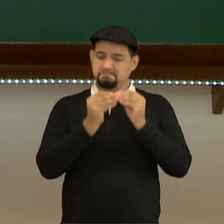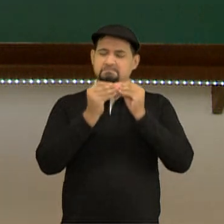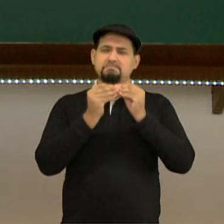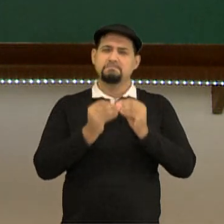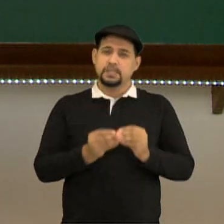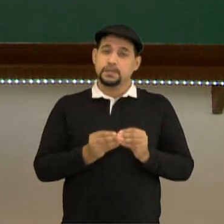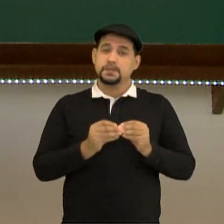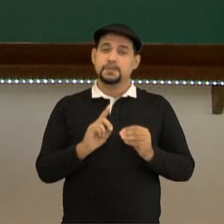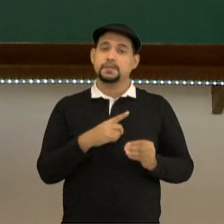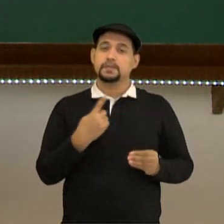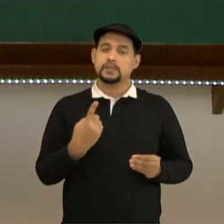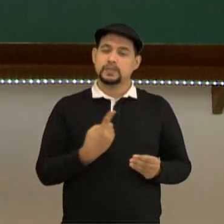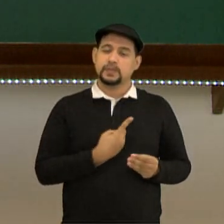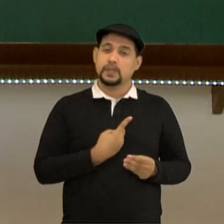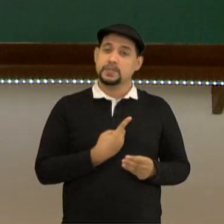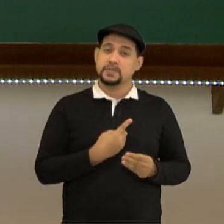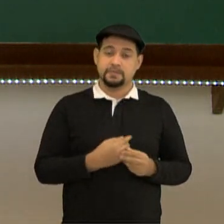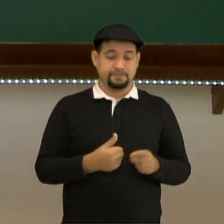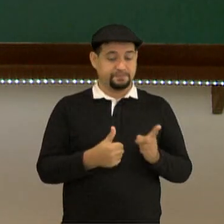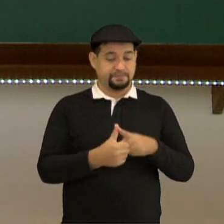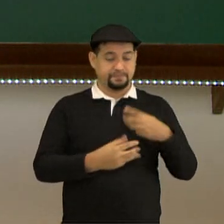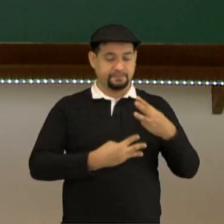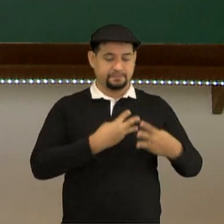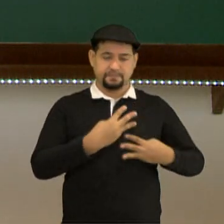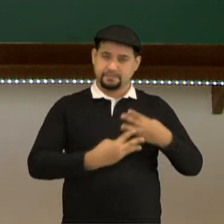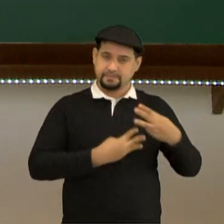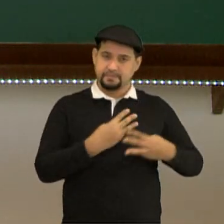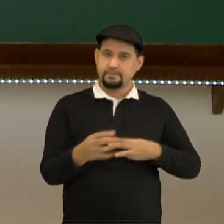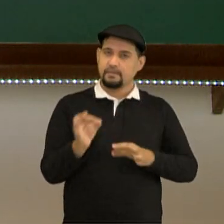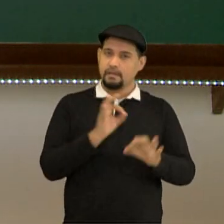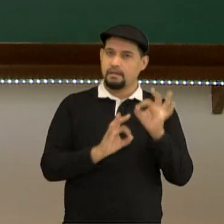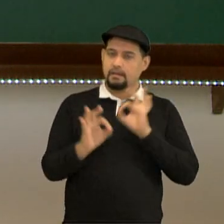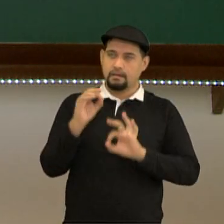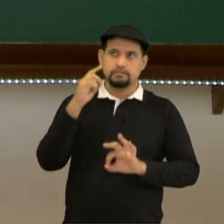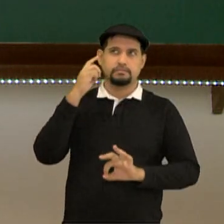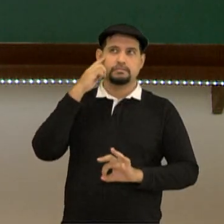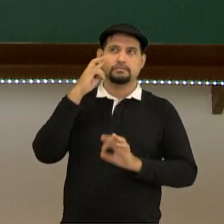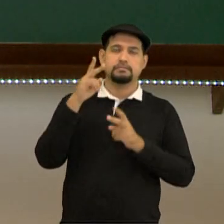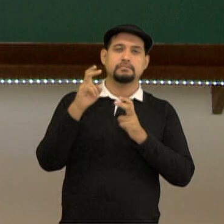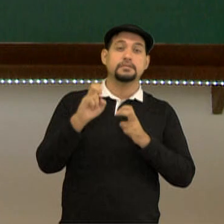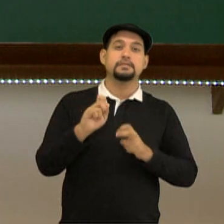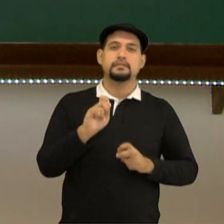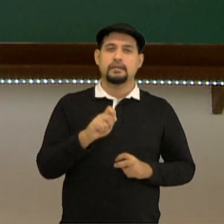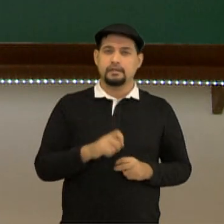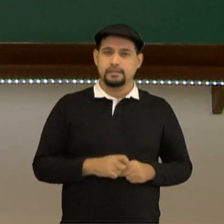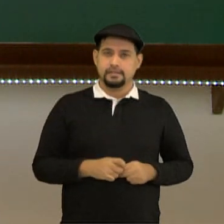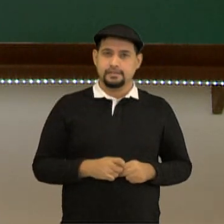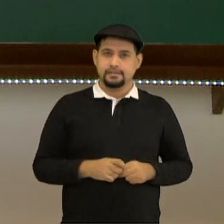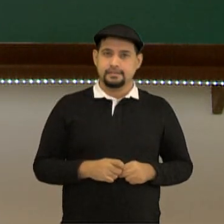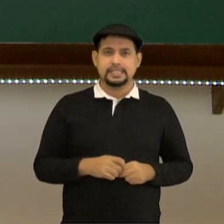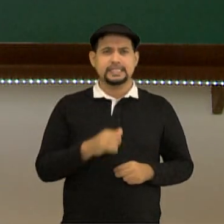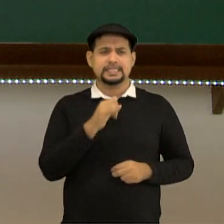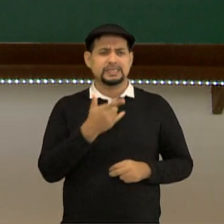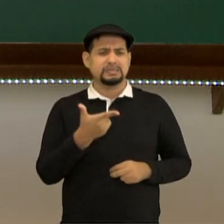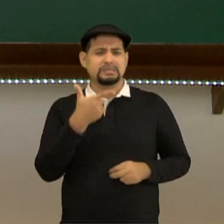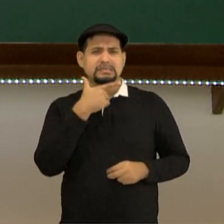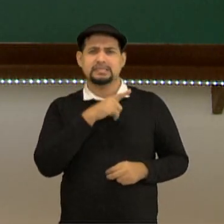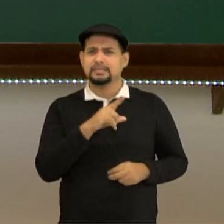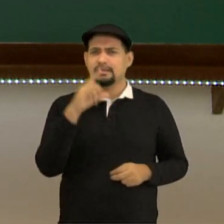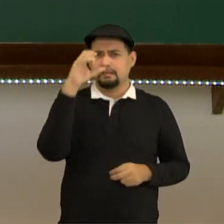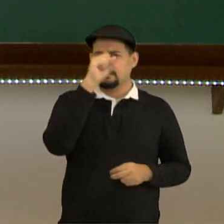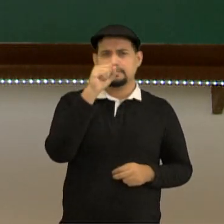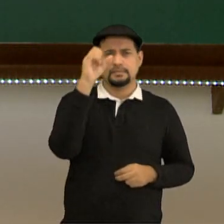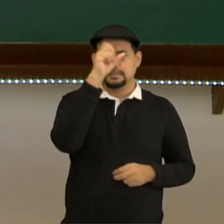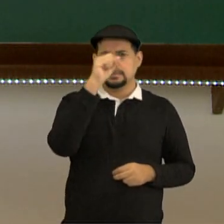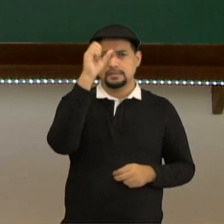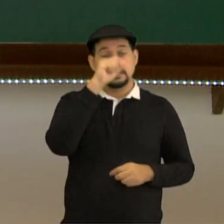nosso primeiro trimestre e vai organizar o raciocínio para vocês verem aquilo que vocês não conseguiram aprender,